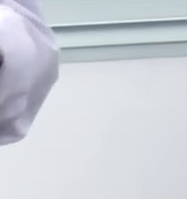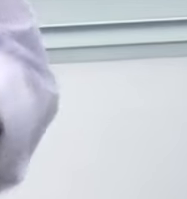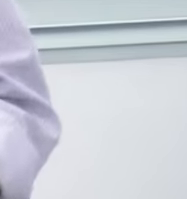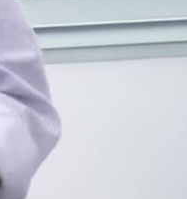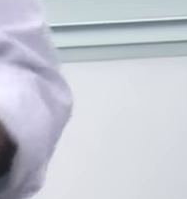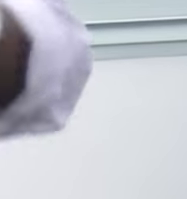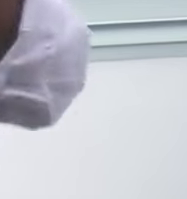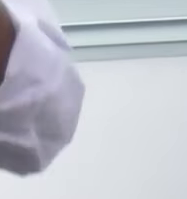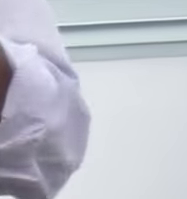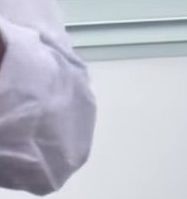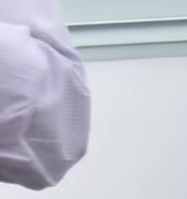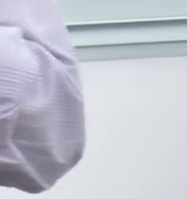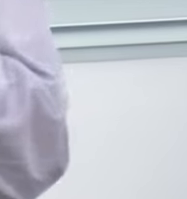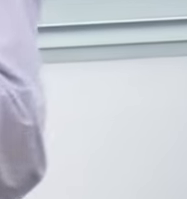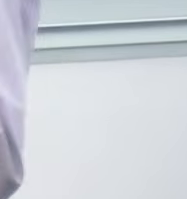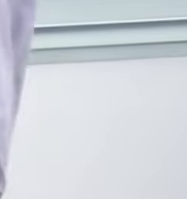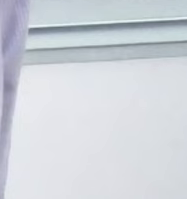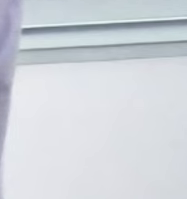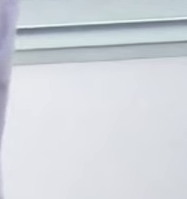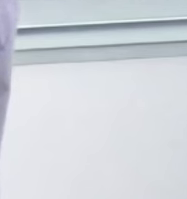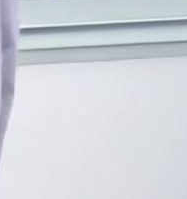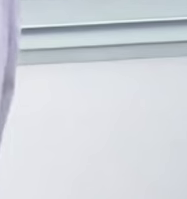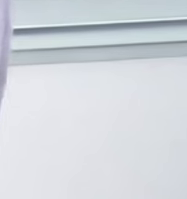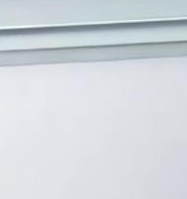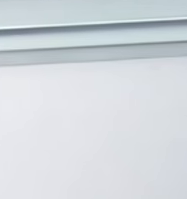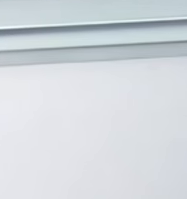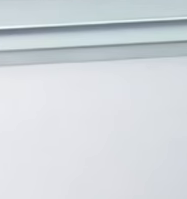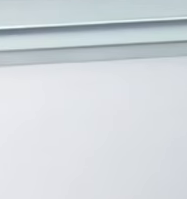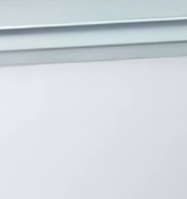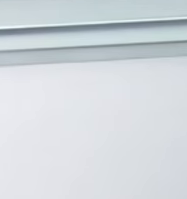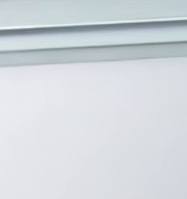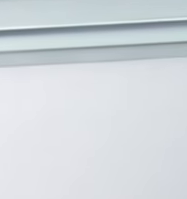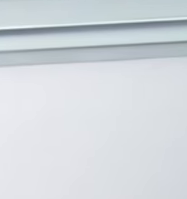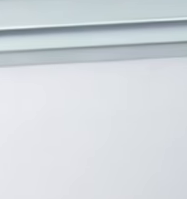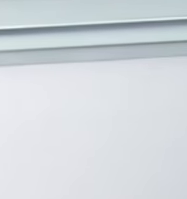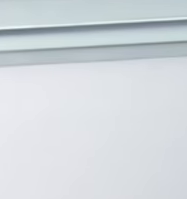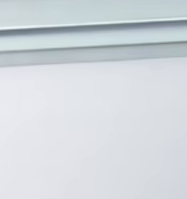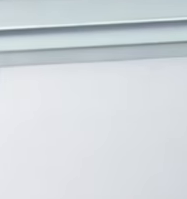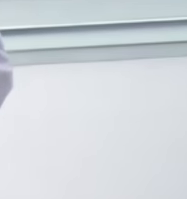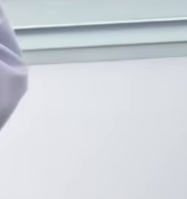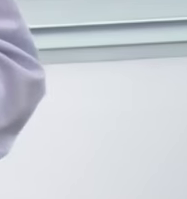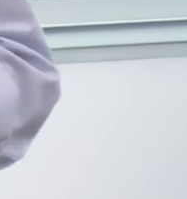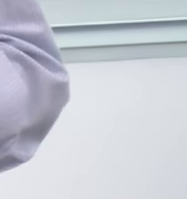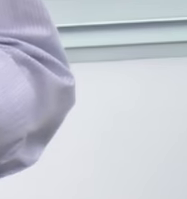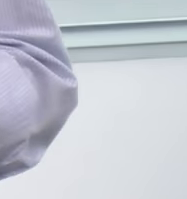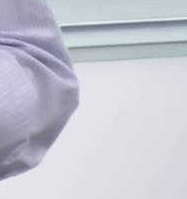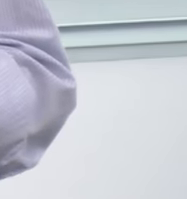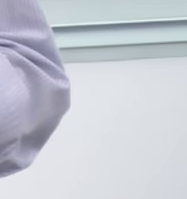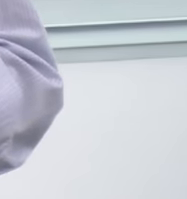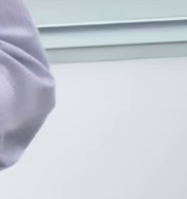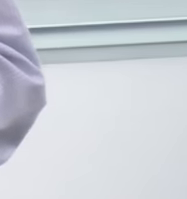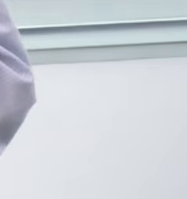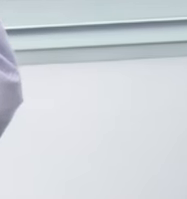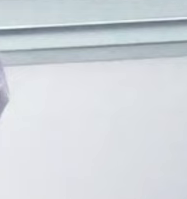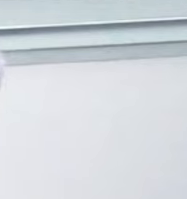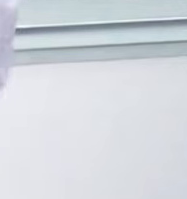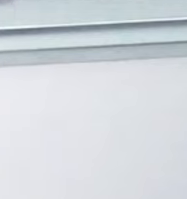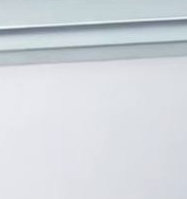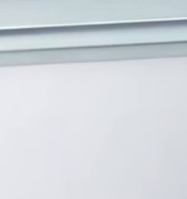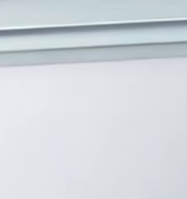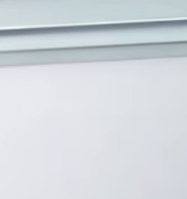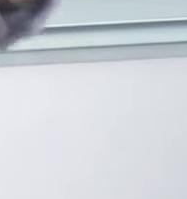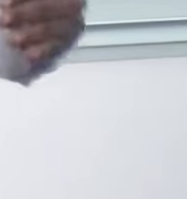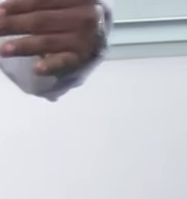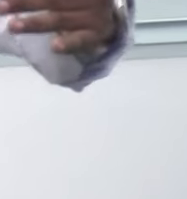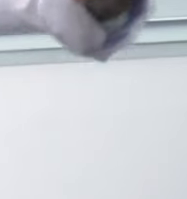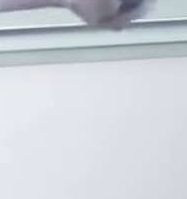sistema da Light, mesmo que muito bem formados, a gente está falando de uma tragédia anunciada. Então, eu